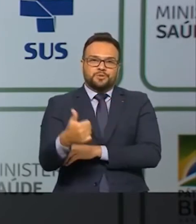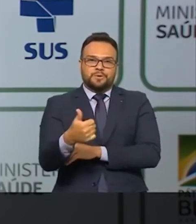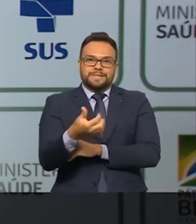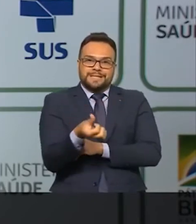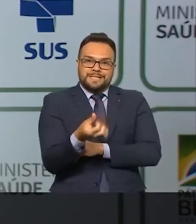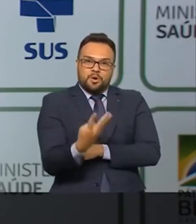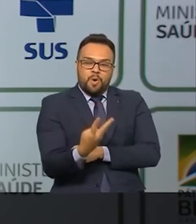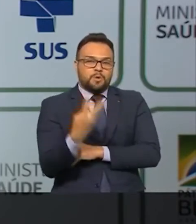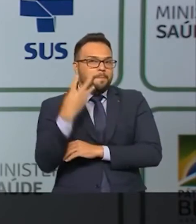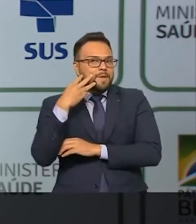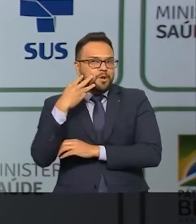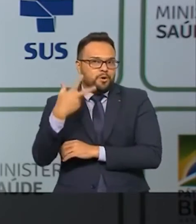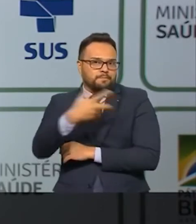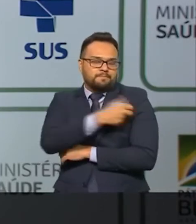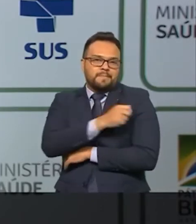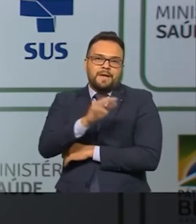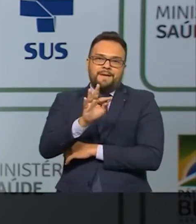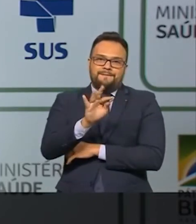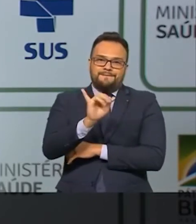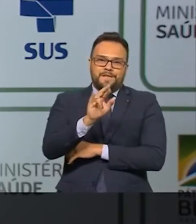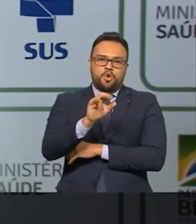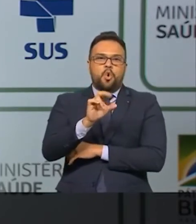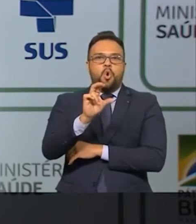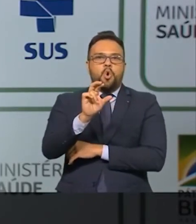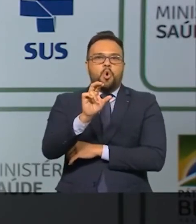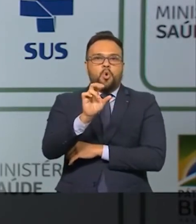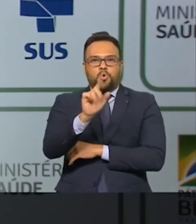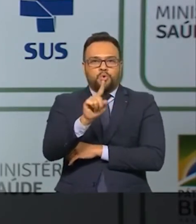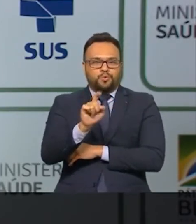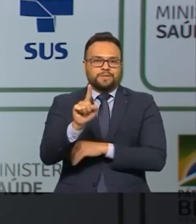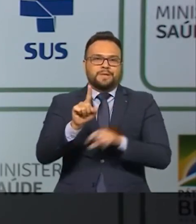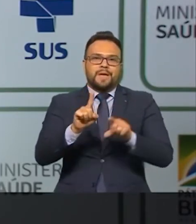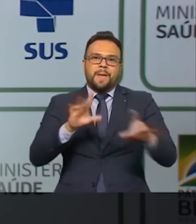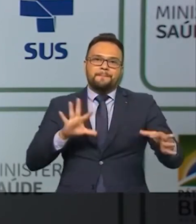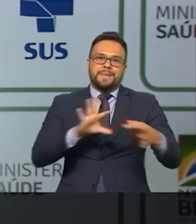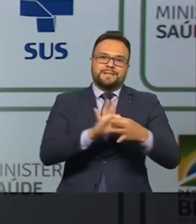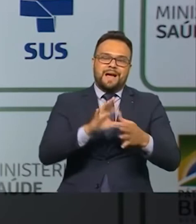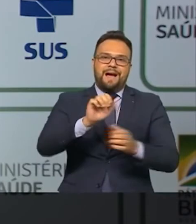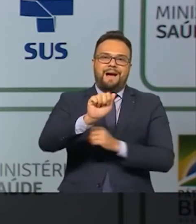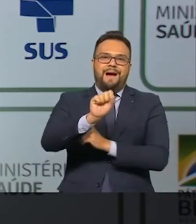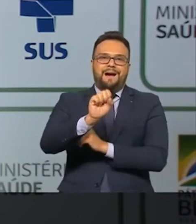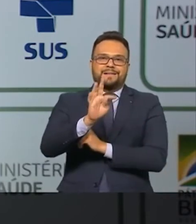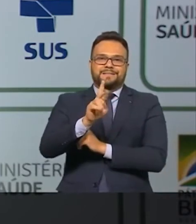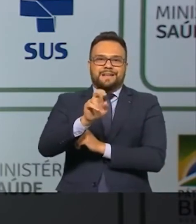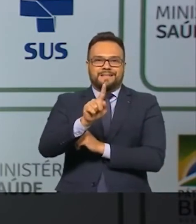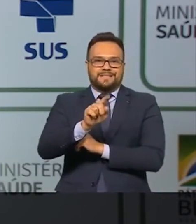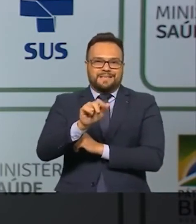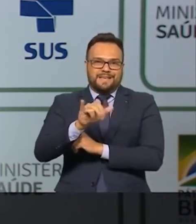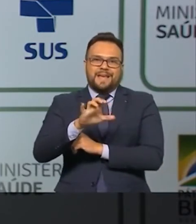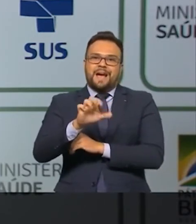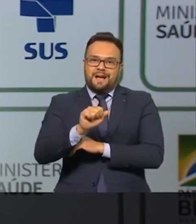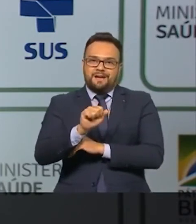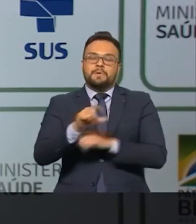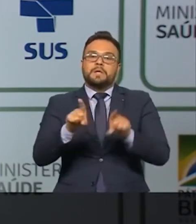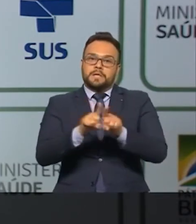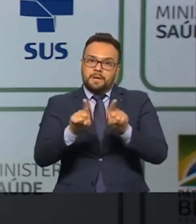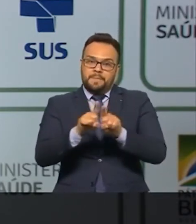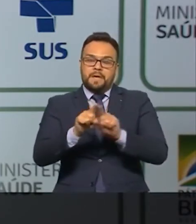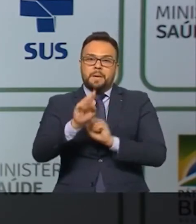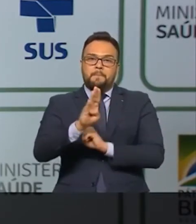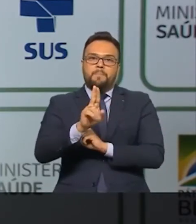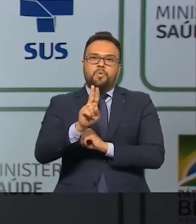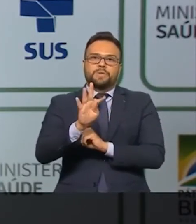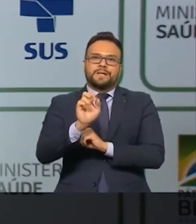pela Fiocruz, em parceria com a AstraZeneca, além de 100 milhões de doses pelo Butantan, em parceria com a